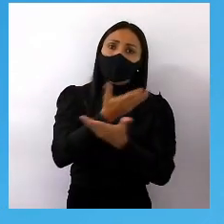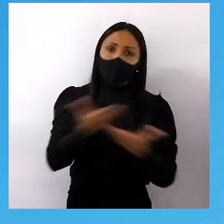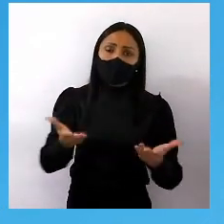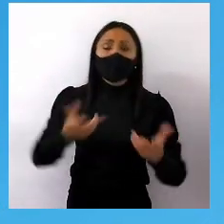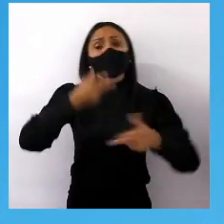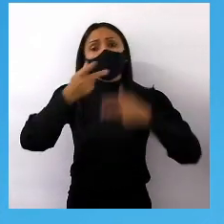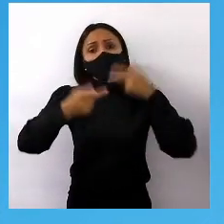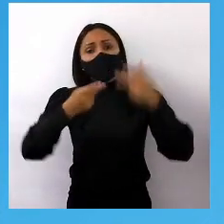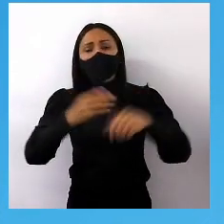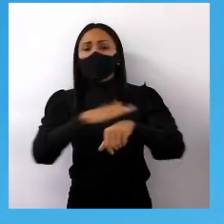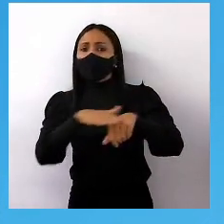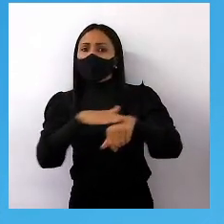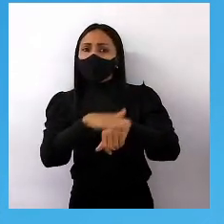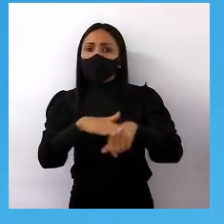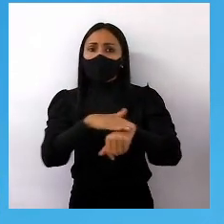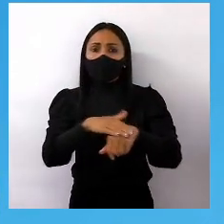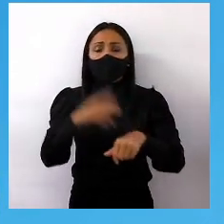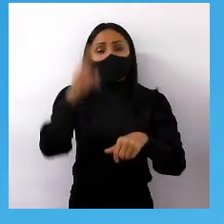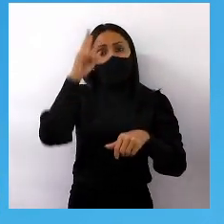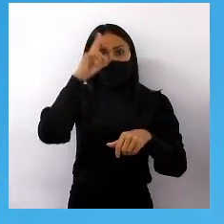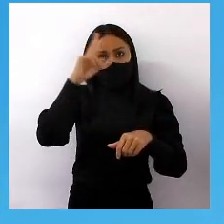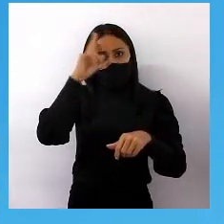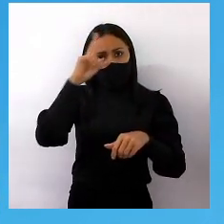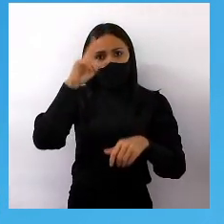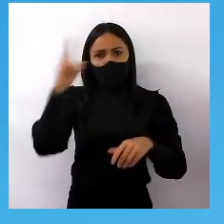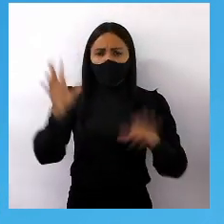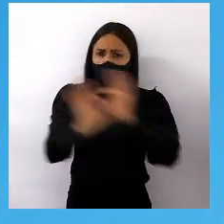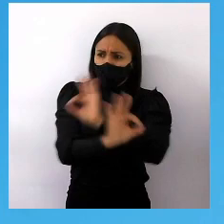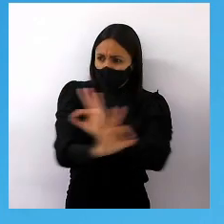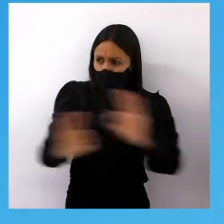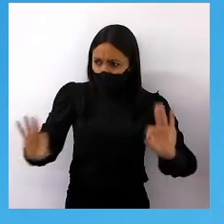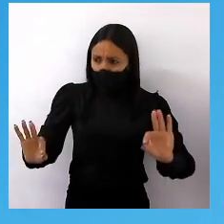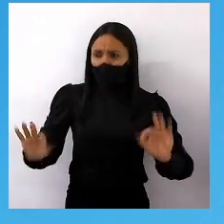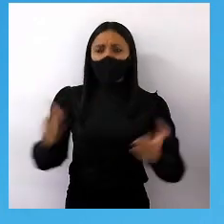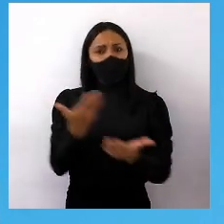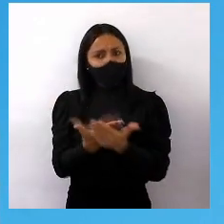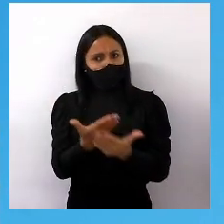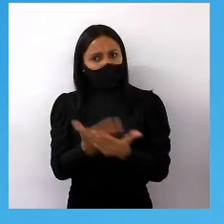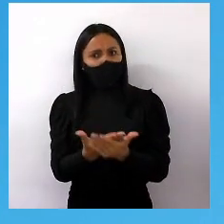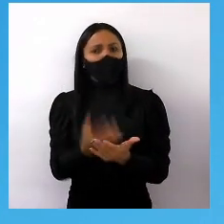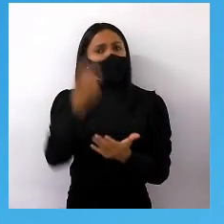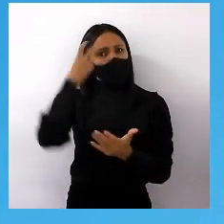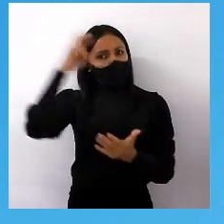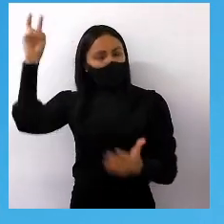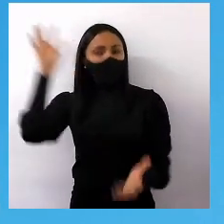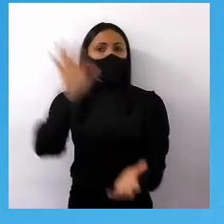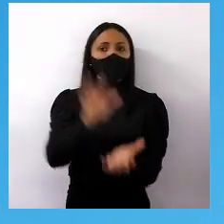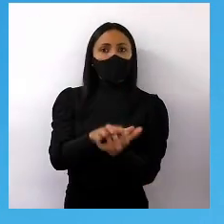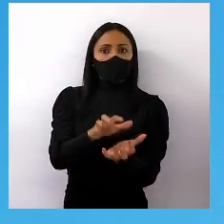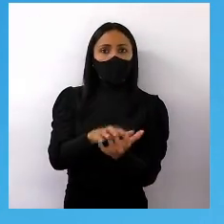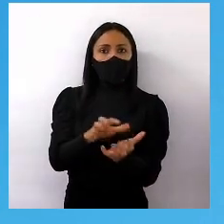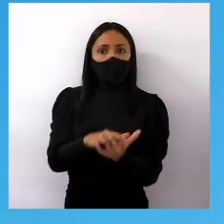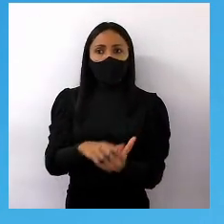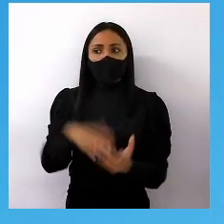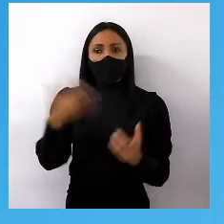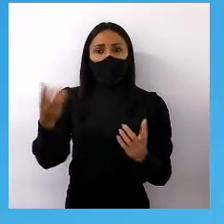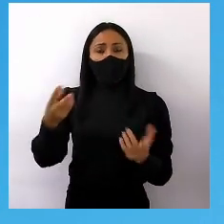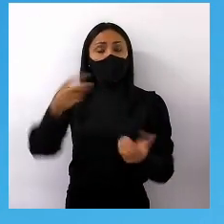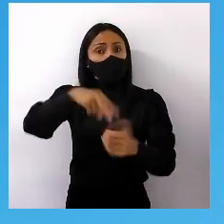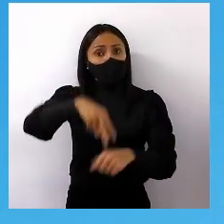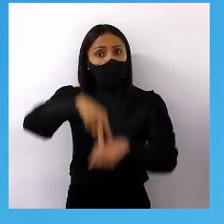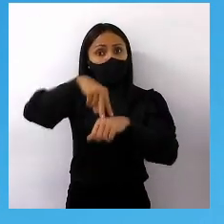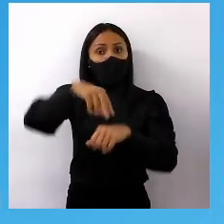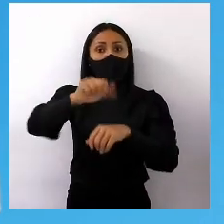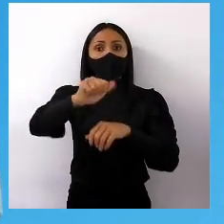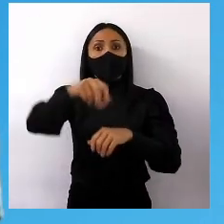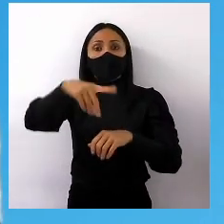Fala, conversas. Lembrar que você deu um show, uma aula sobre a cultura pernambucana e sobre essa figura André